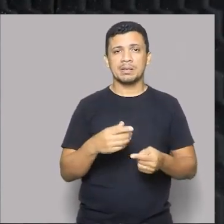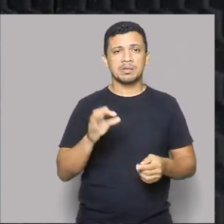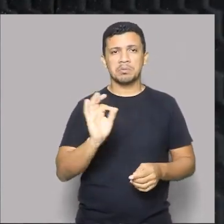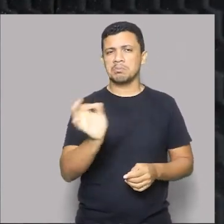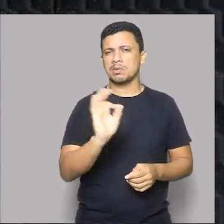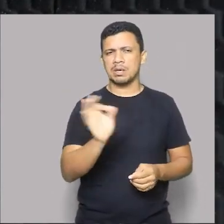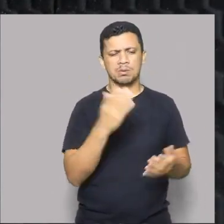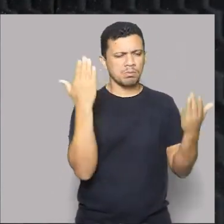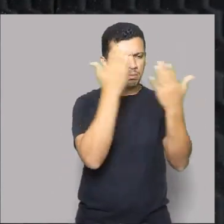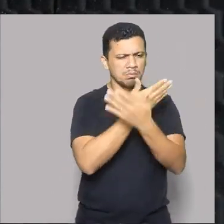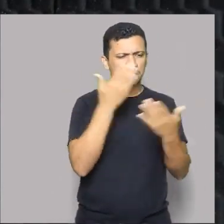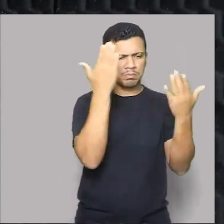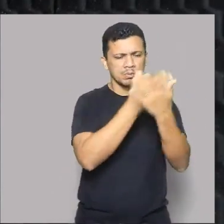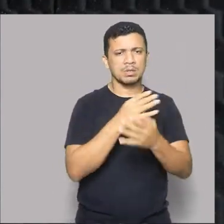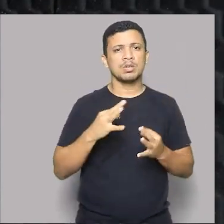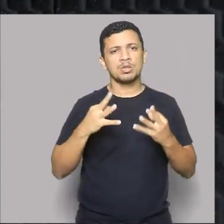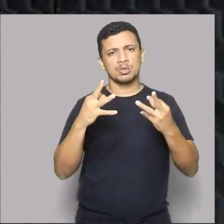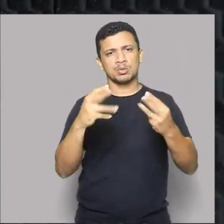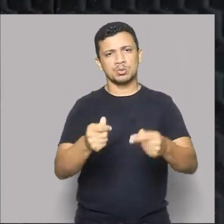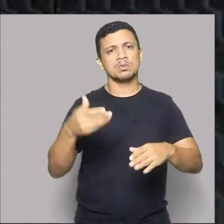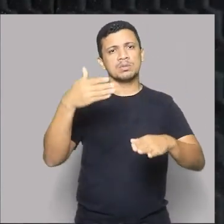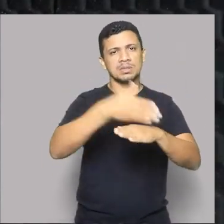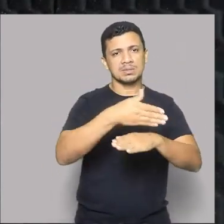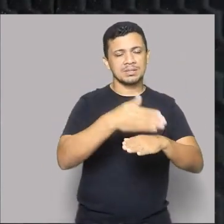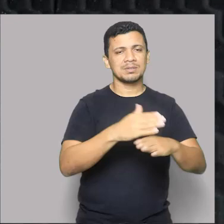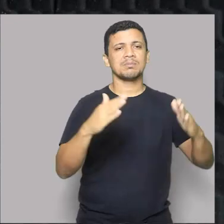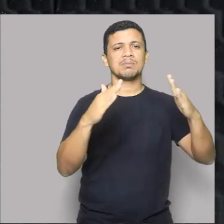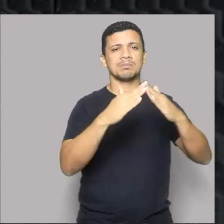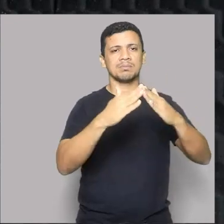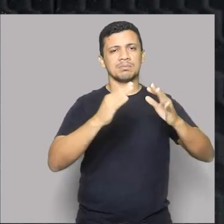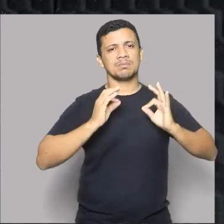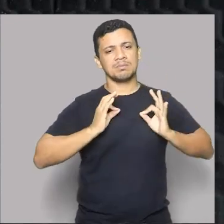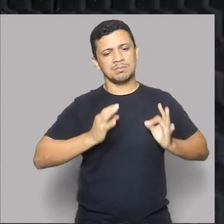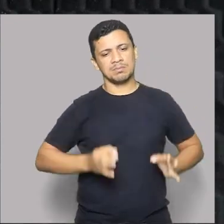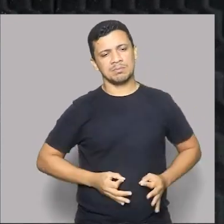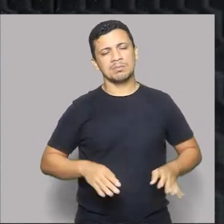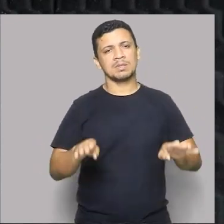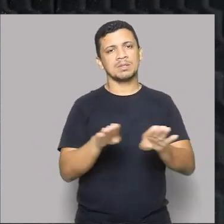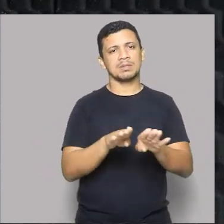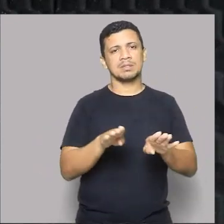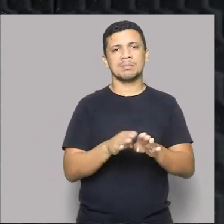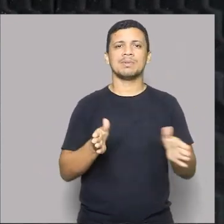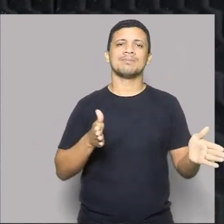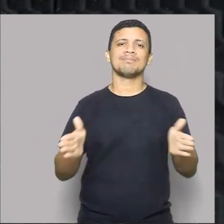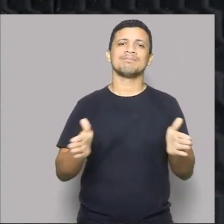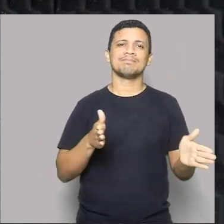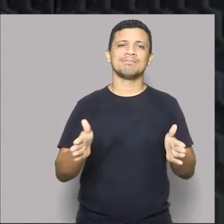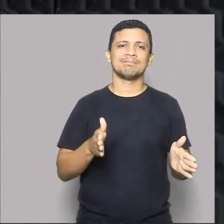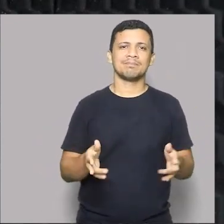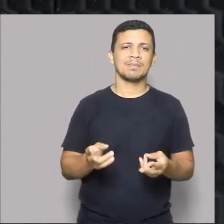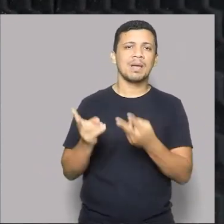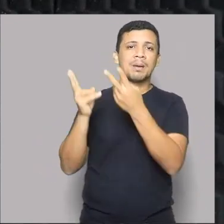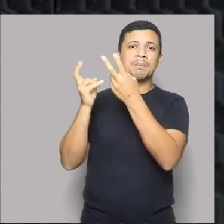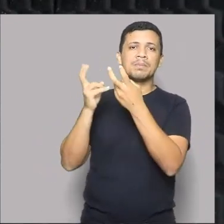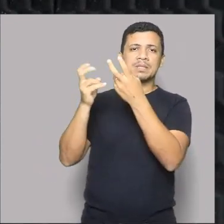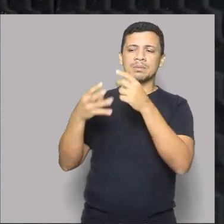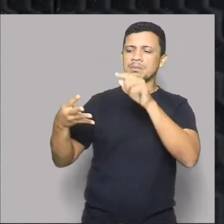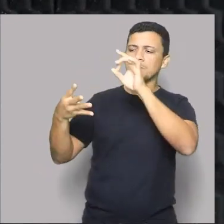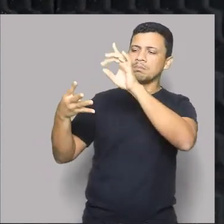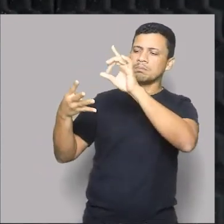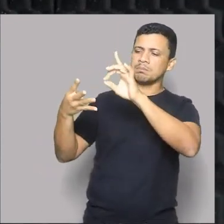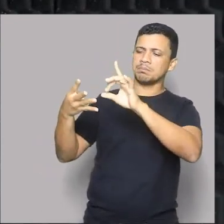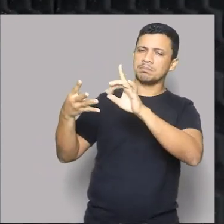invisibilizado e todo mundo tenha acesso a uma moradia digna e acessível. Você pode perceber que esses 4